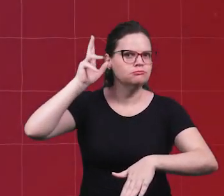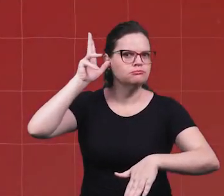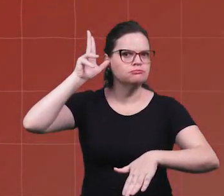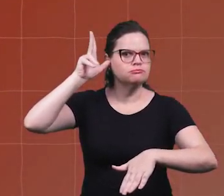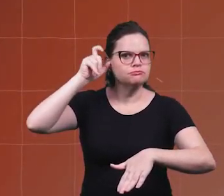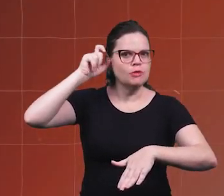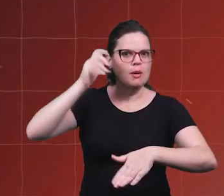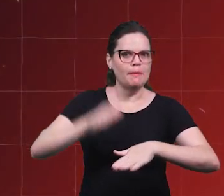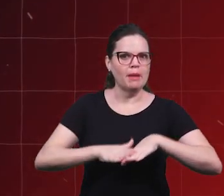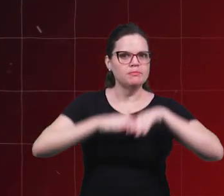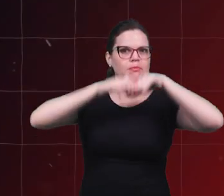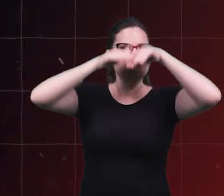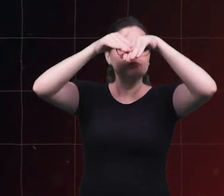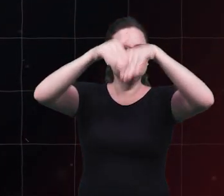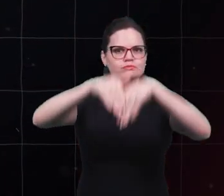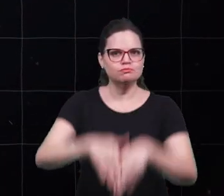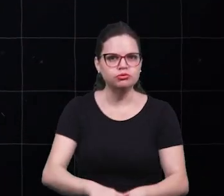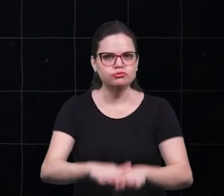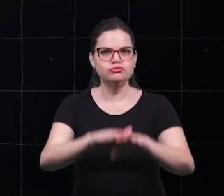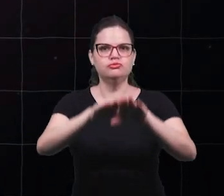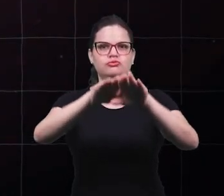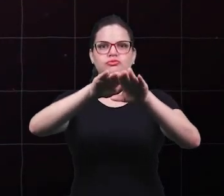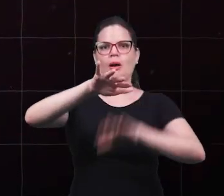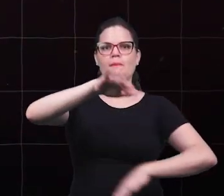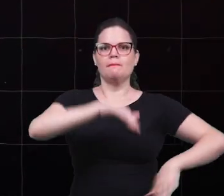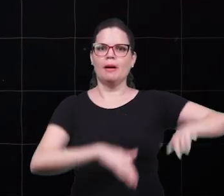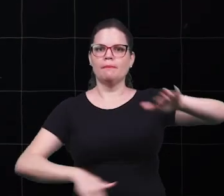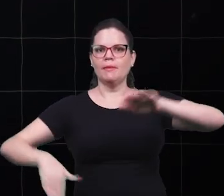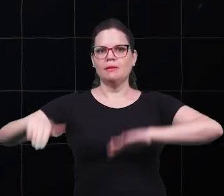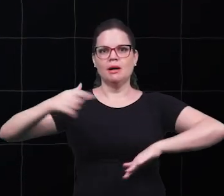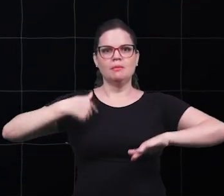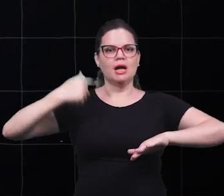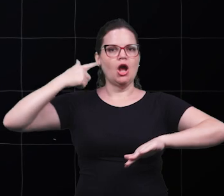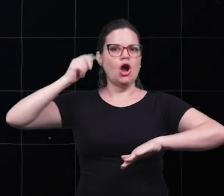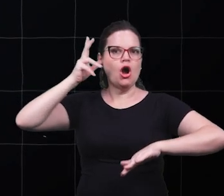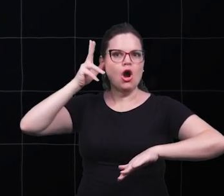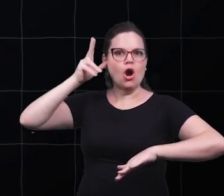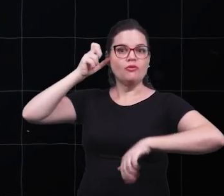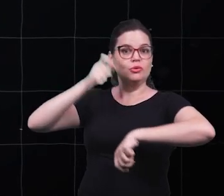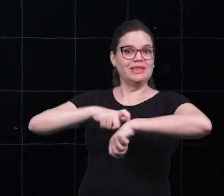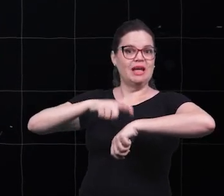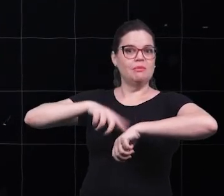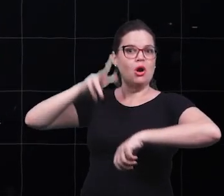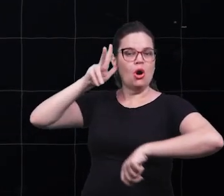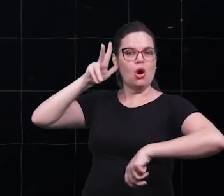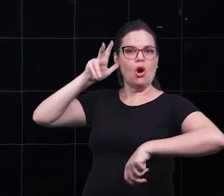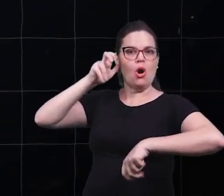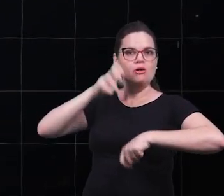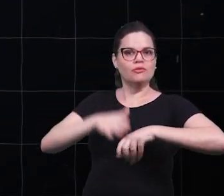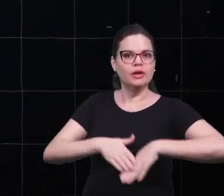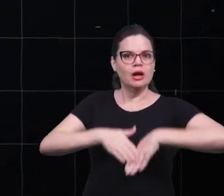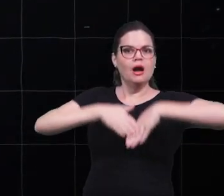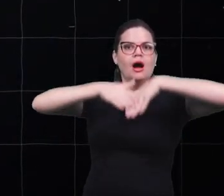da competição, ele se lança na água. Esse tempo entre ouvir esse som e reagir e entrar na água, para